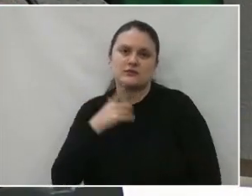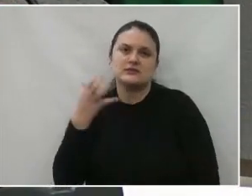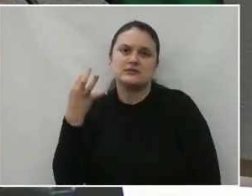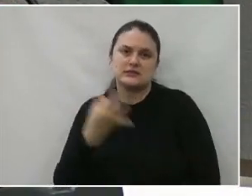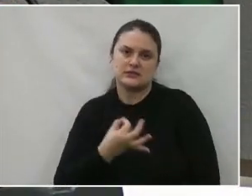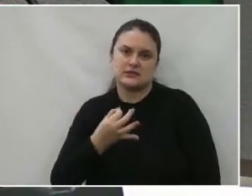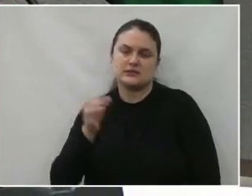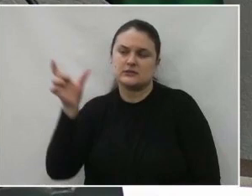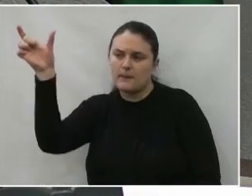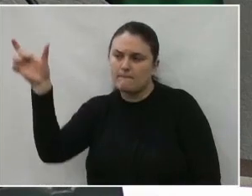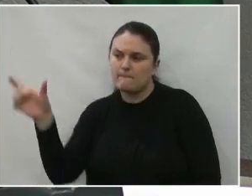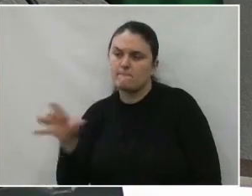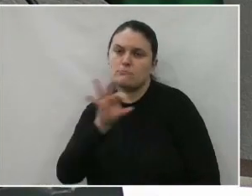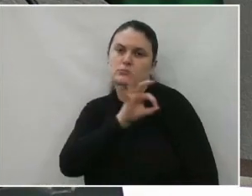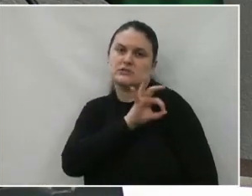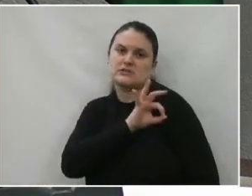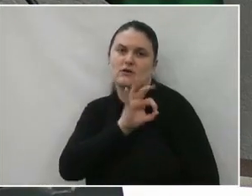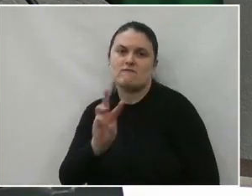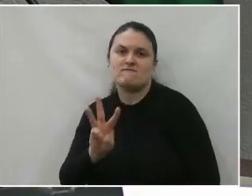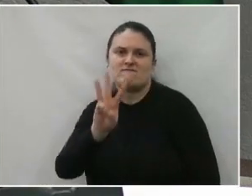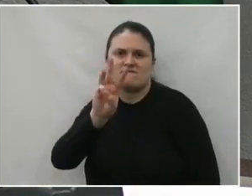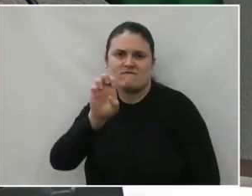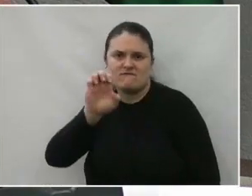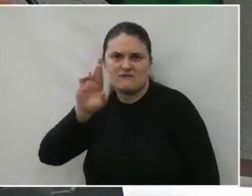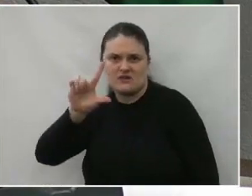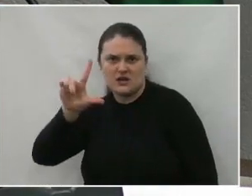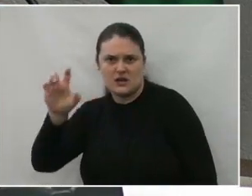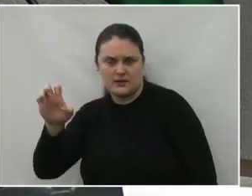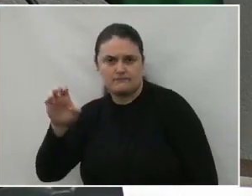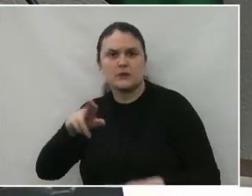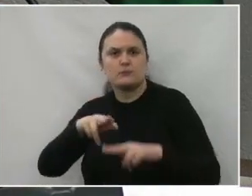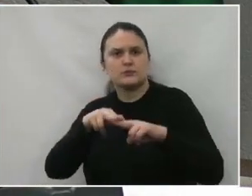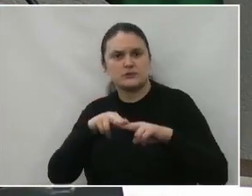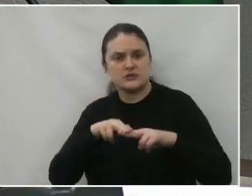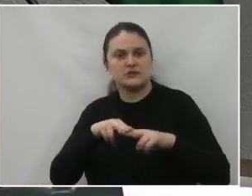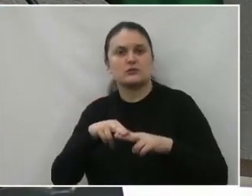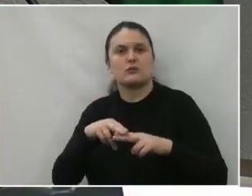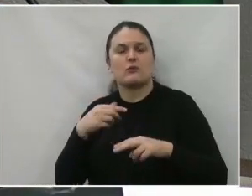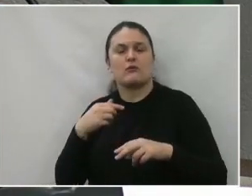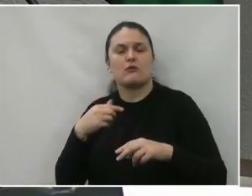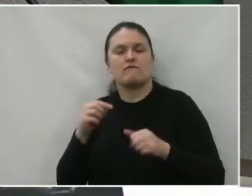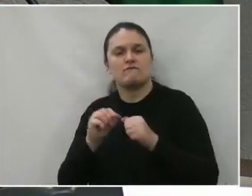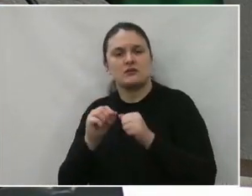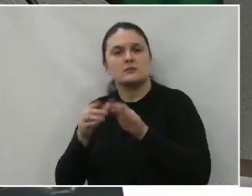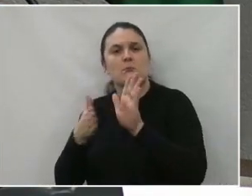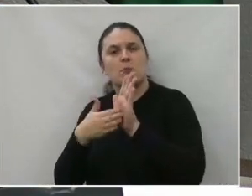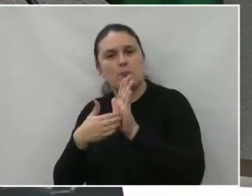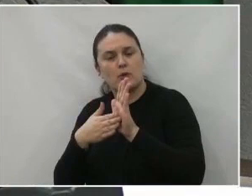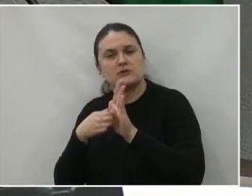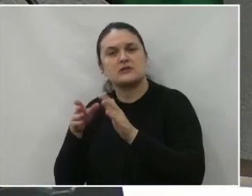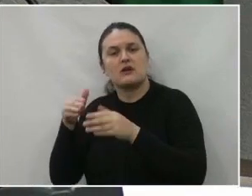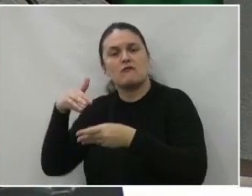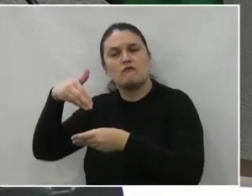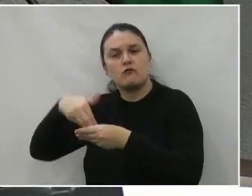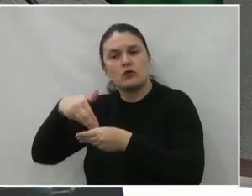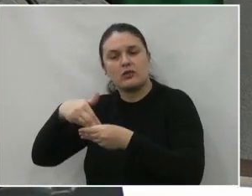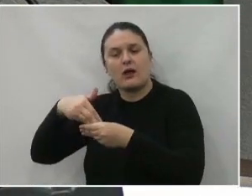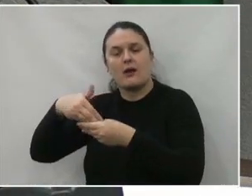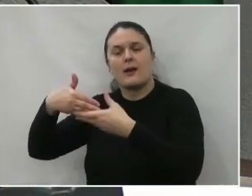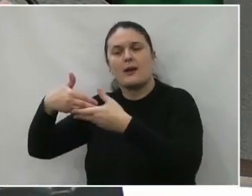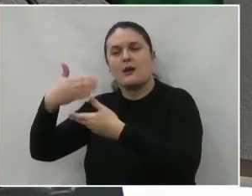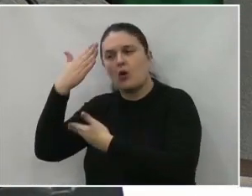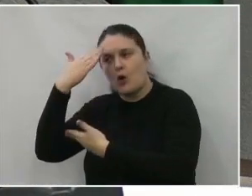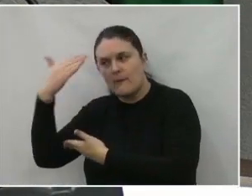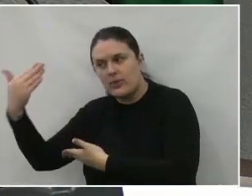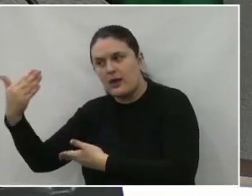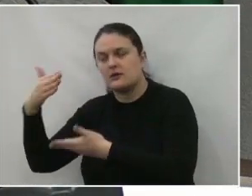que aconteceu com este policial ao estar lá. Então, por isso que a gente propôs aí esse voto de congratulação